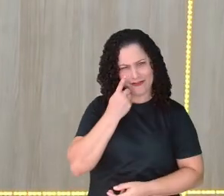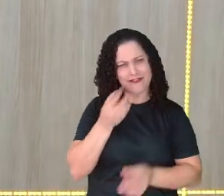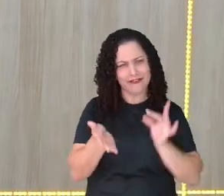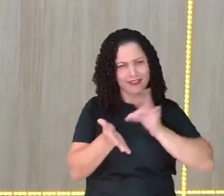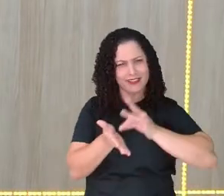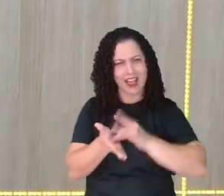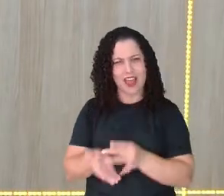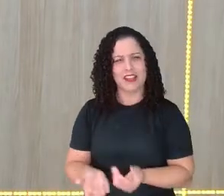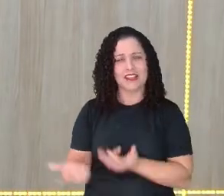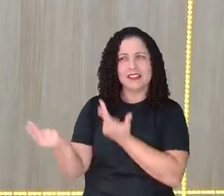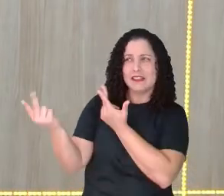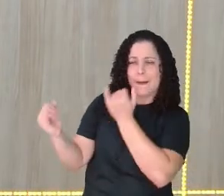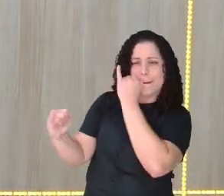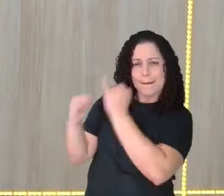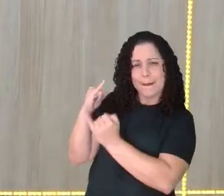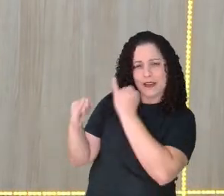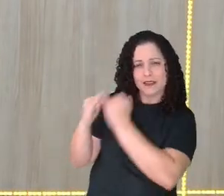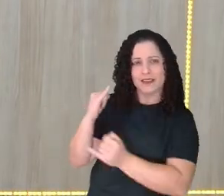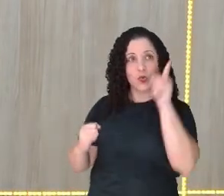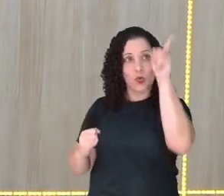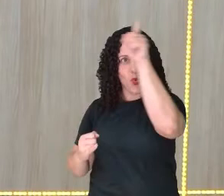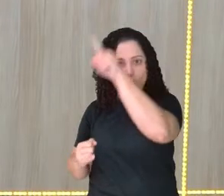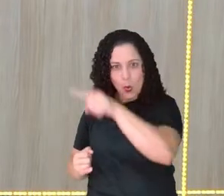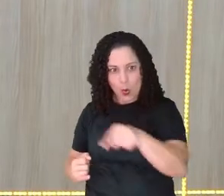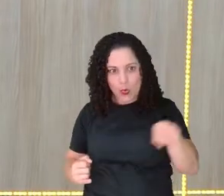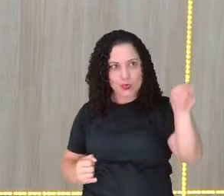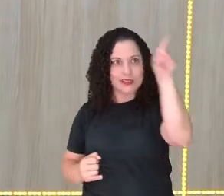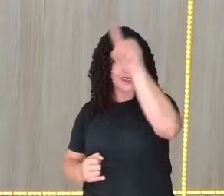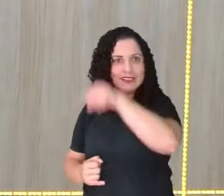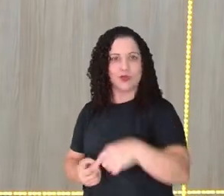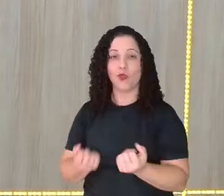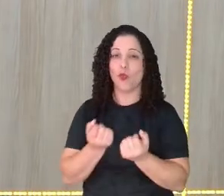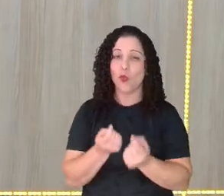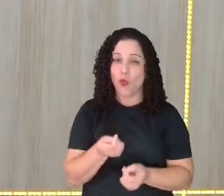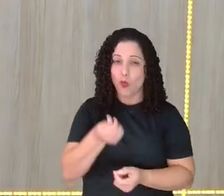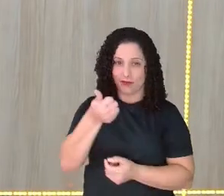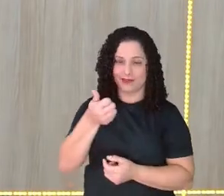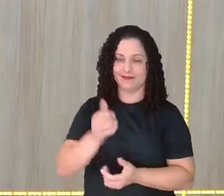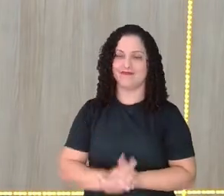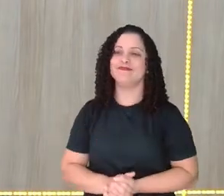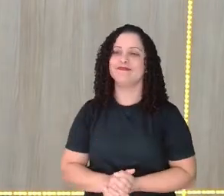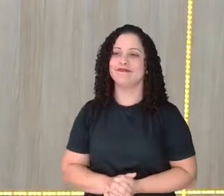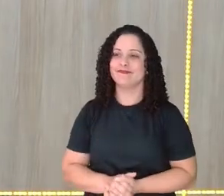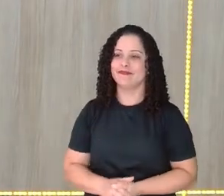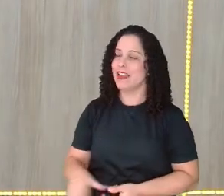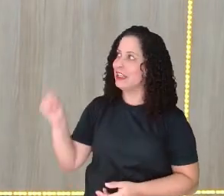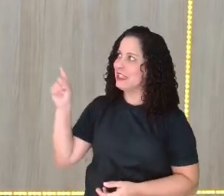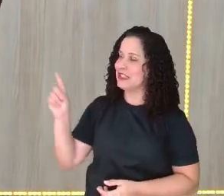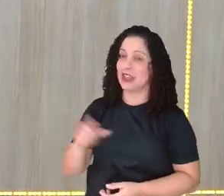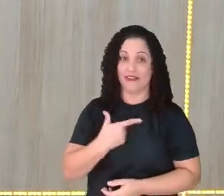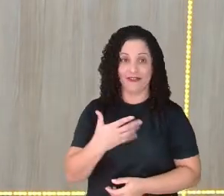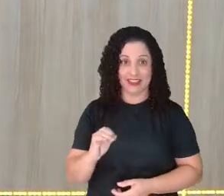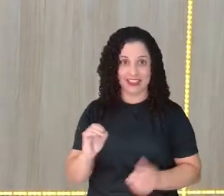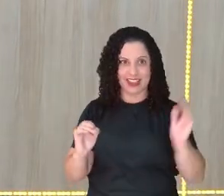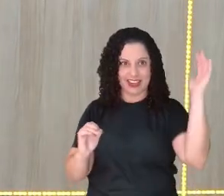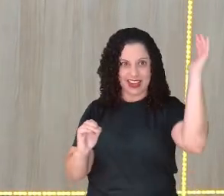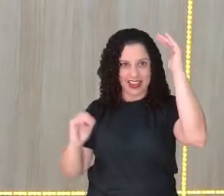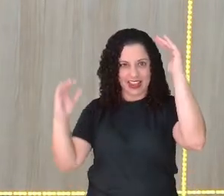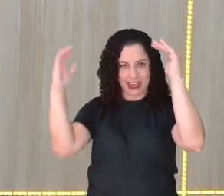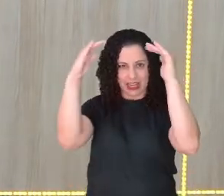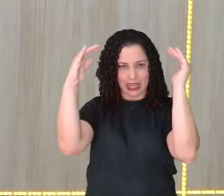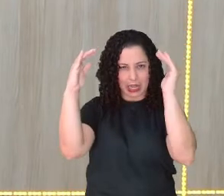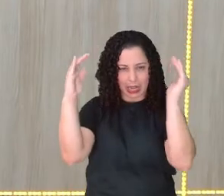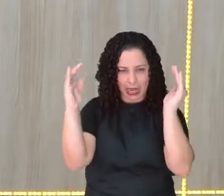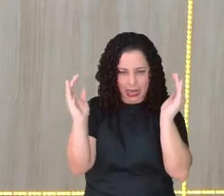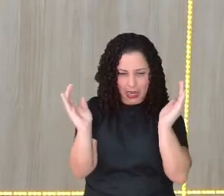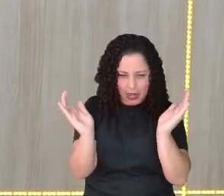decágono, dodecágono, pentadecágono, ou icoságono, como já é. Já é um polígono que parece muito aí com um círculo, e se a